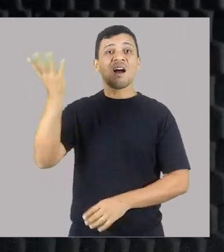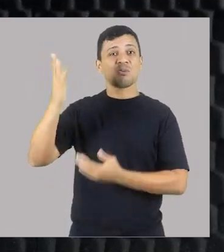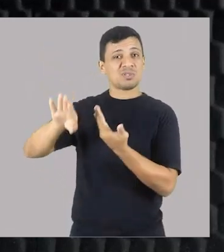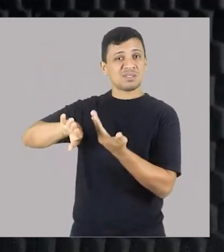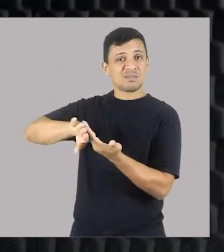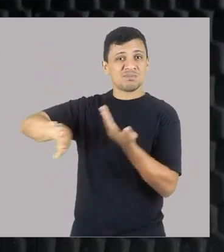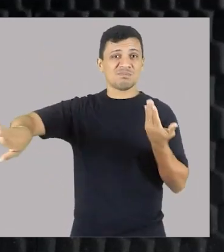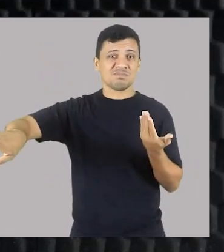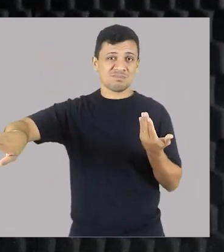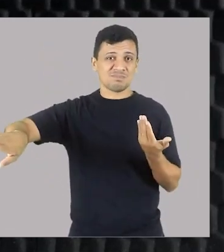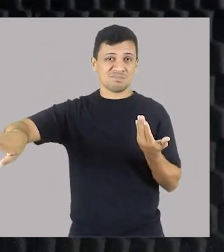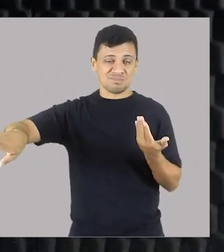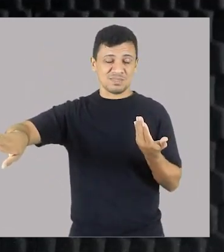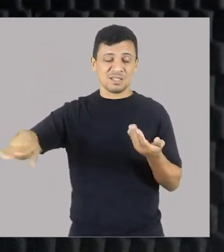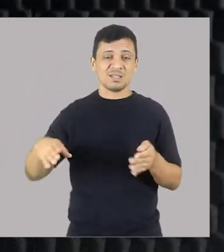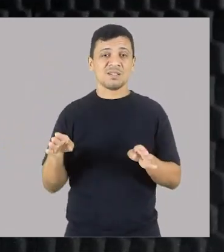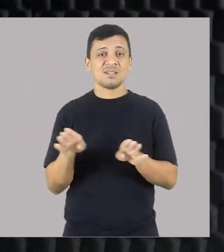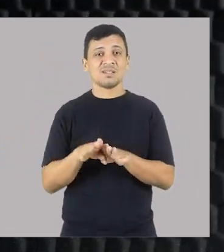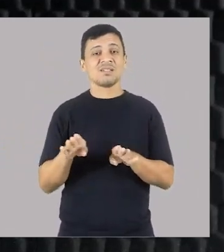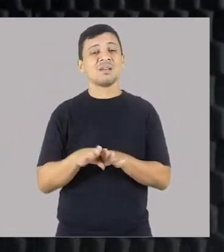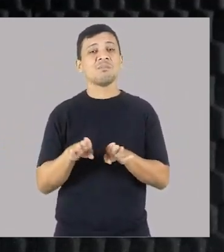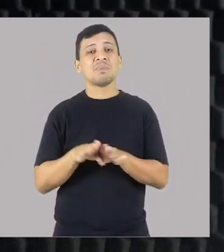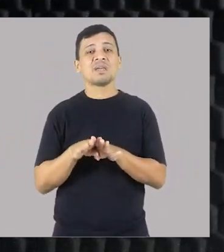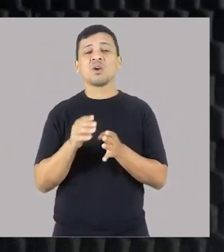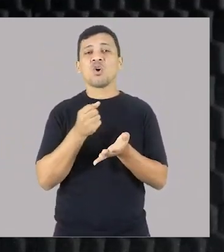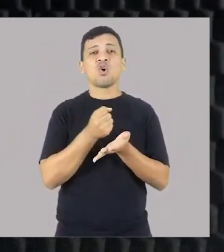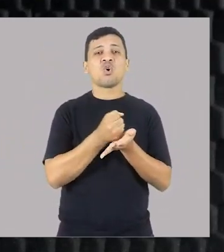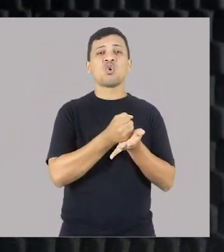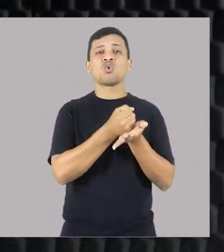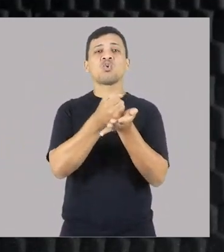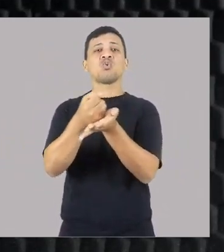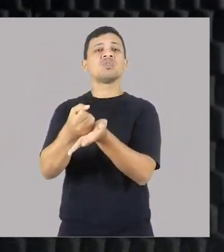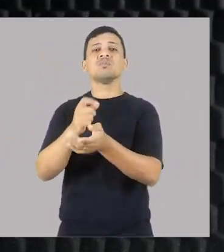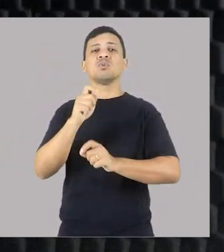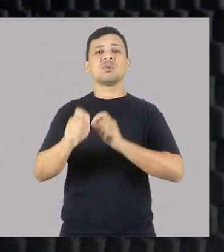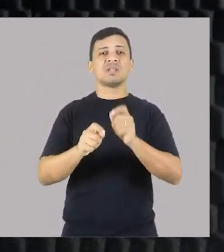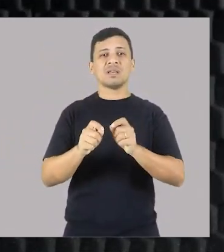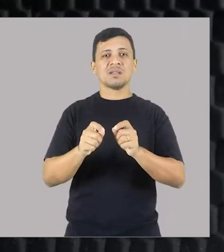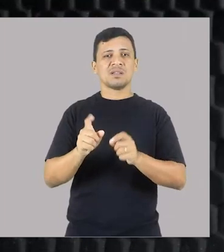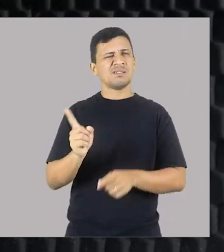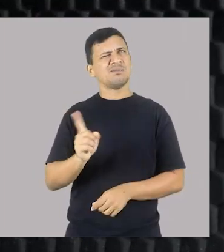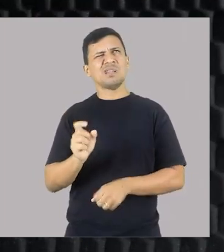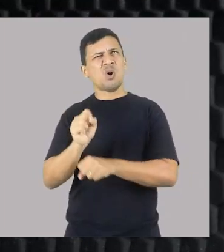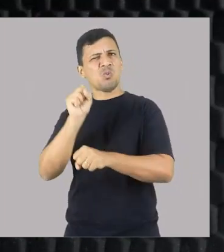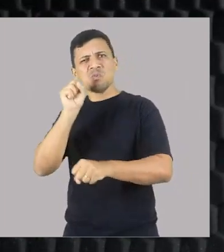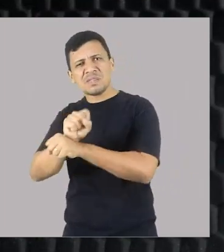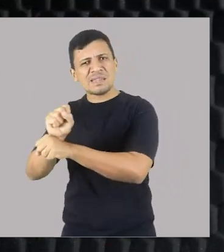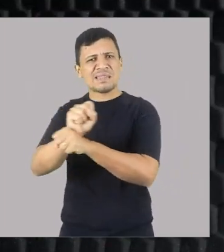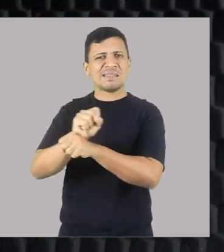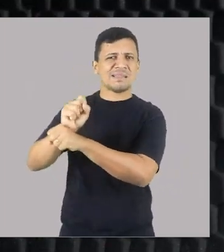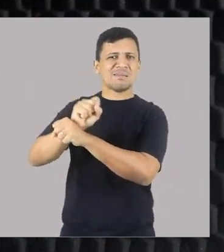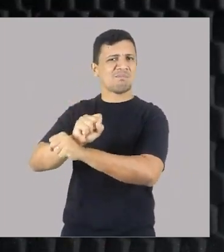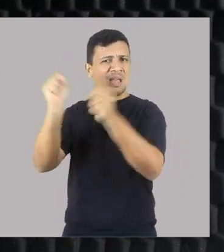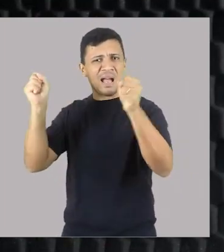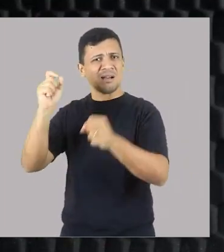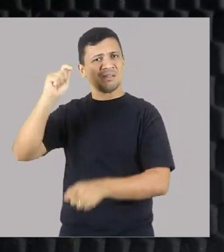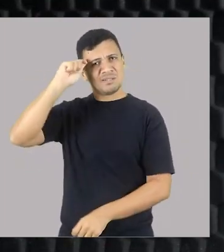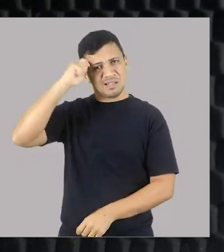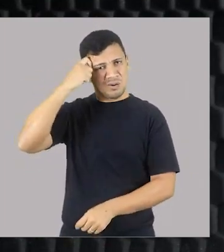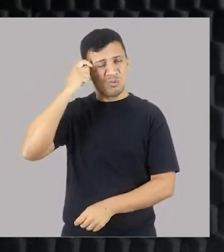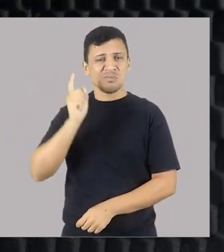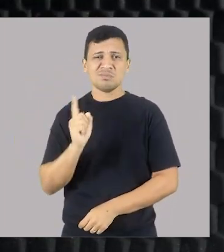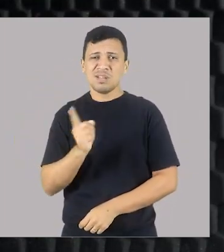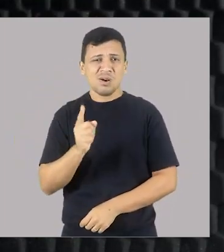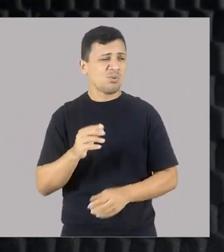que contribui até certo ponto, até certa medida, não com uma questão abolicionista, não com uma questão militar. A questão religiosa contribui até